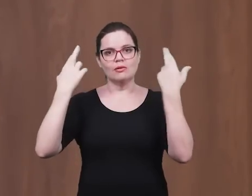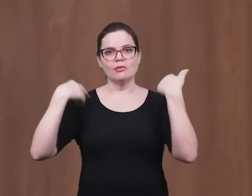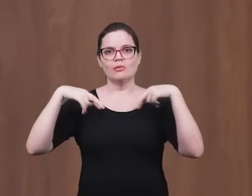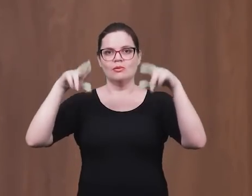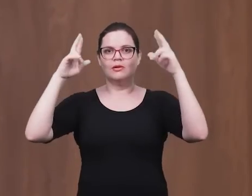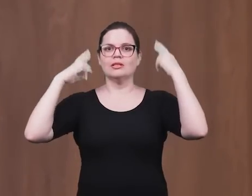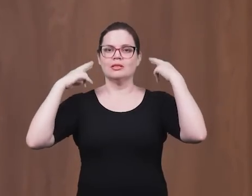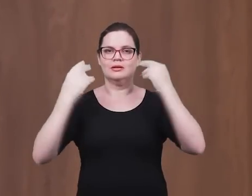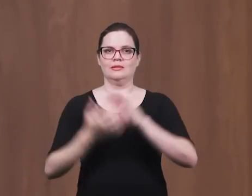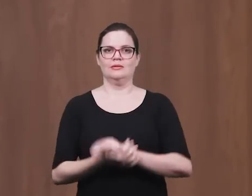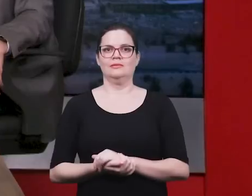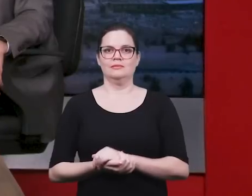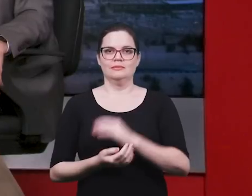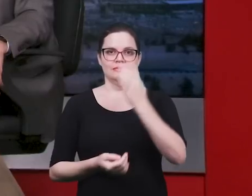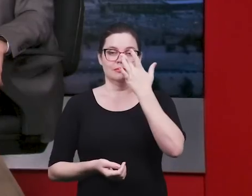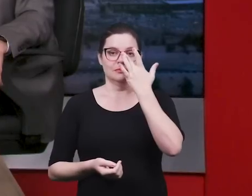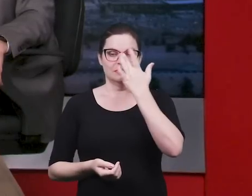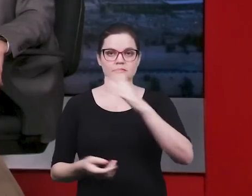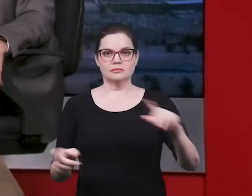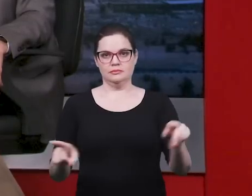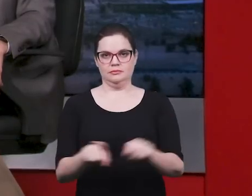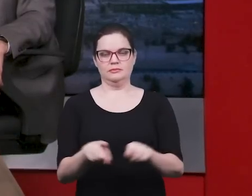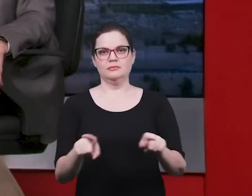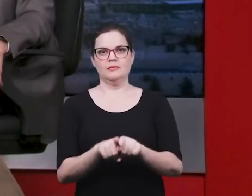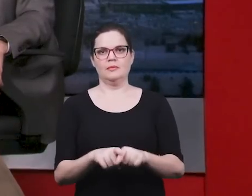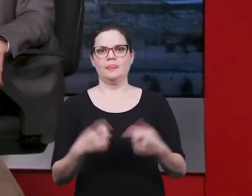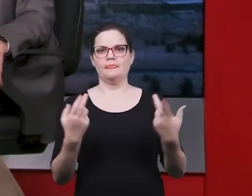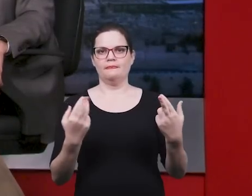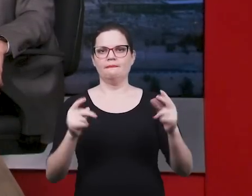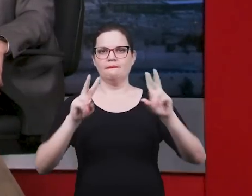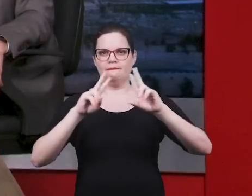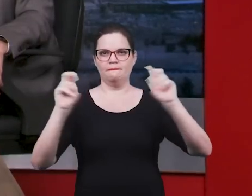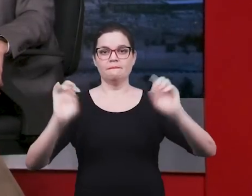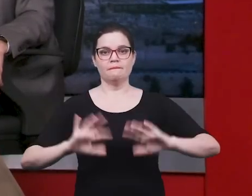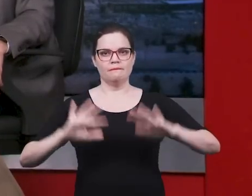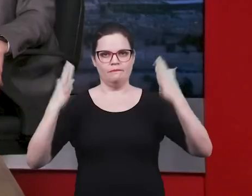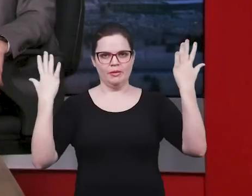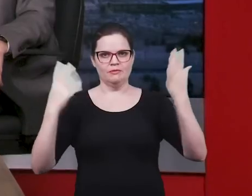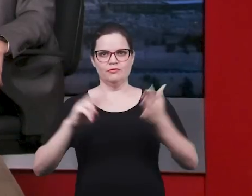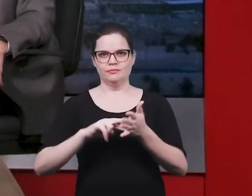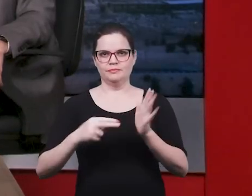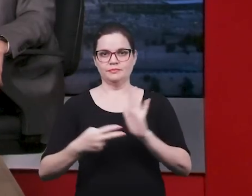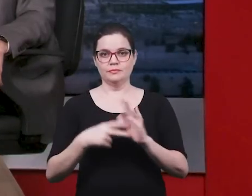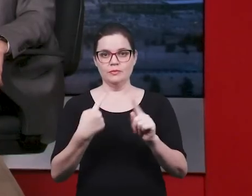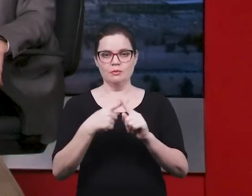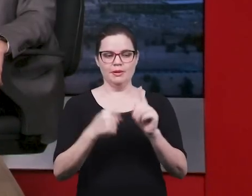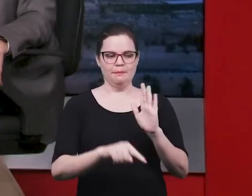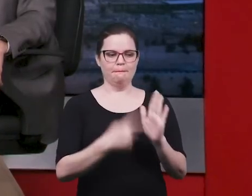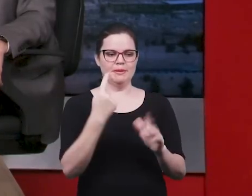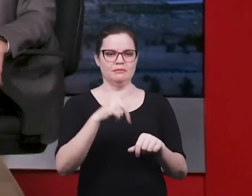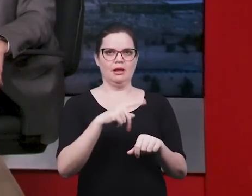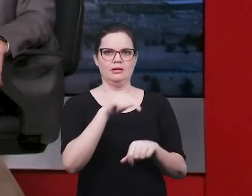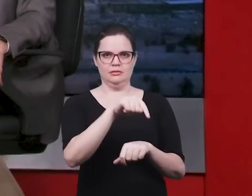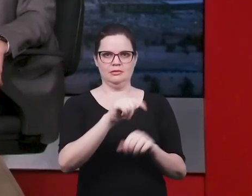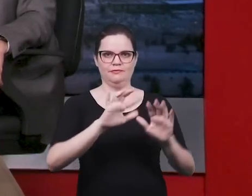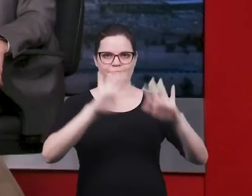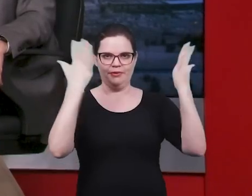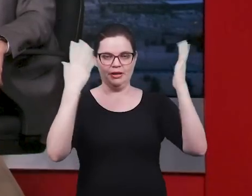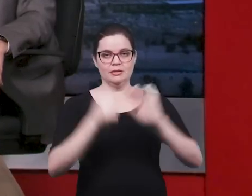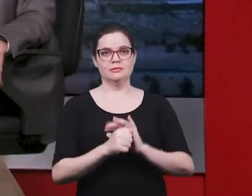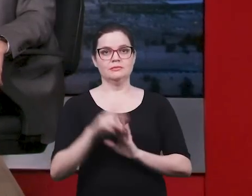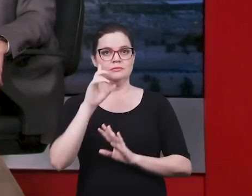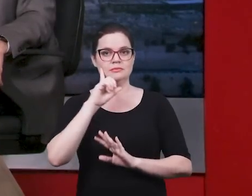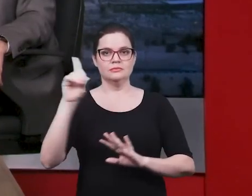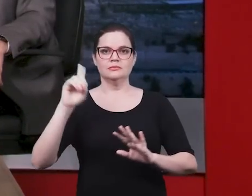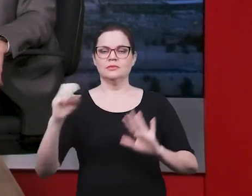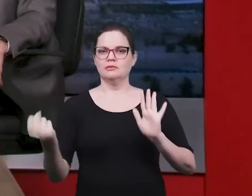aplica à figura do Senhor Jesus, né? No sentido até da própria festa, porque essa é a primeira festa, né? Deus vai marcar,